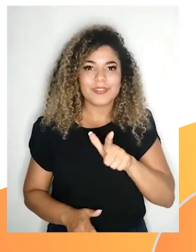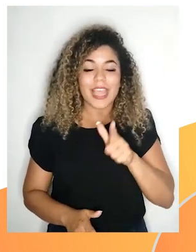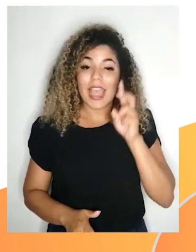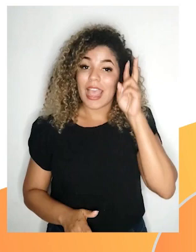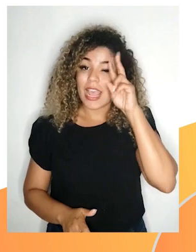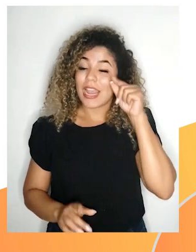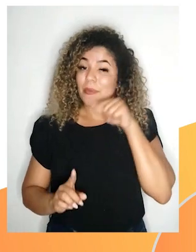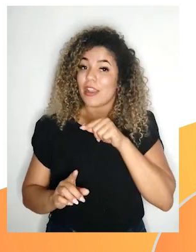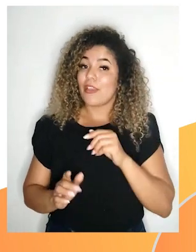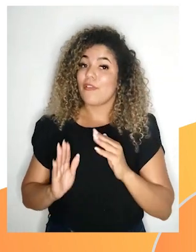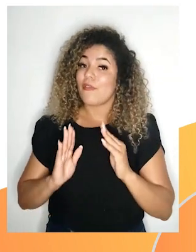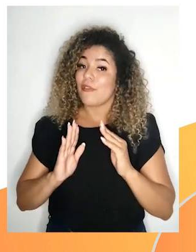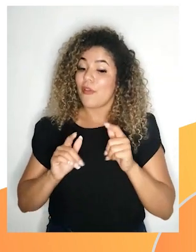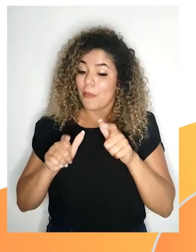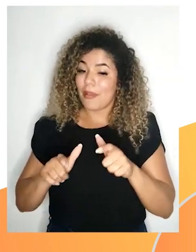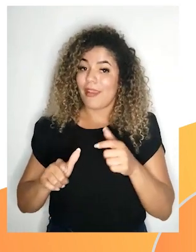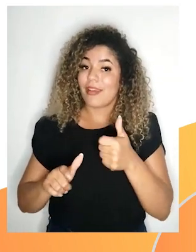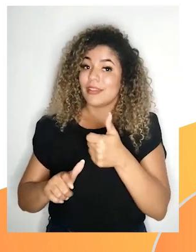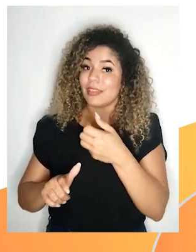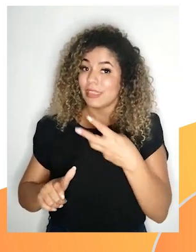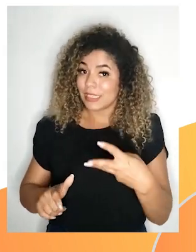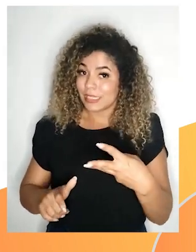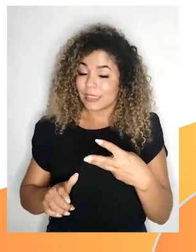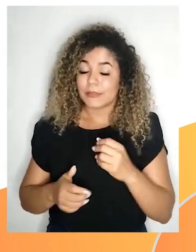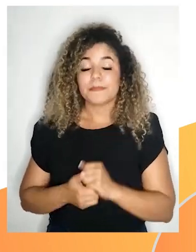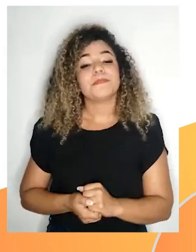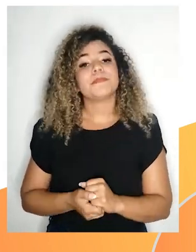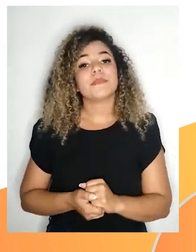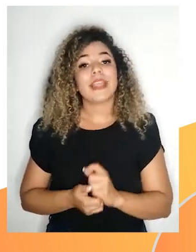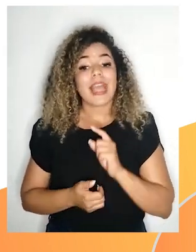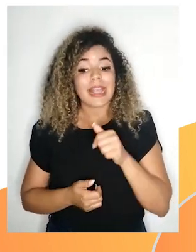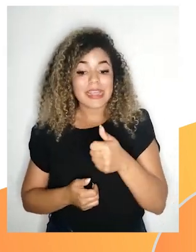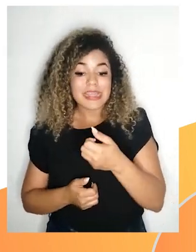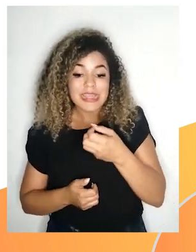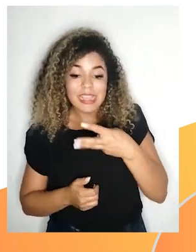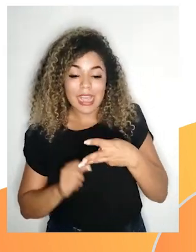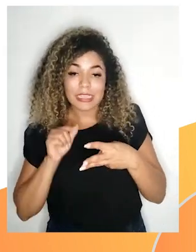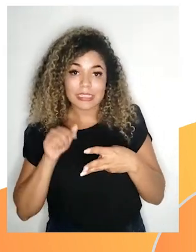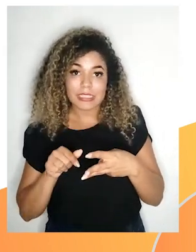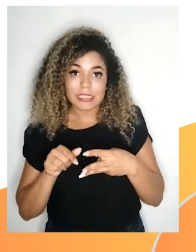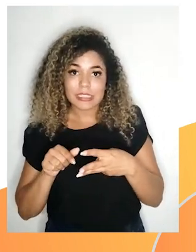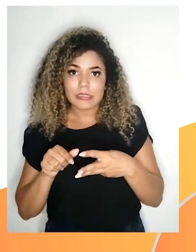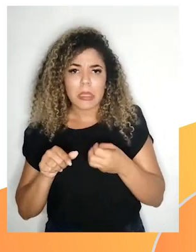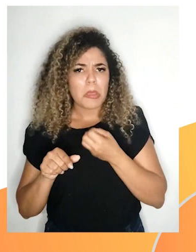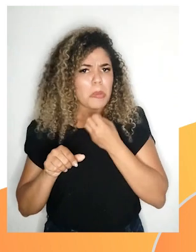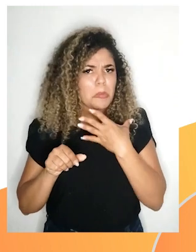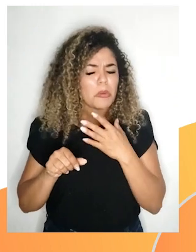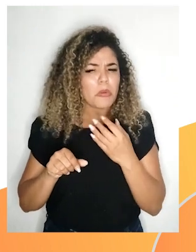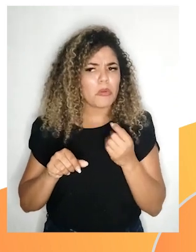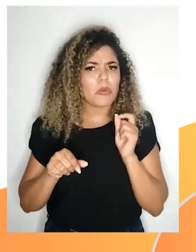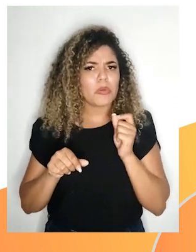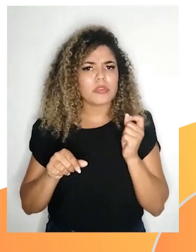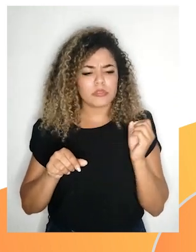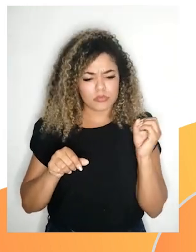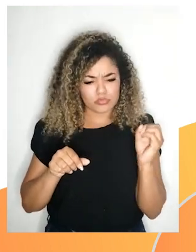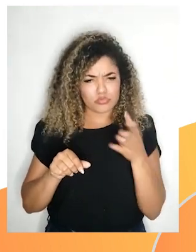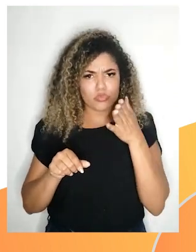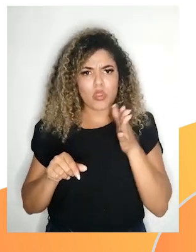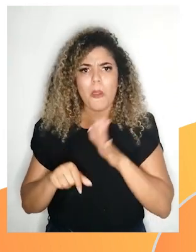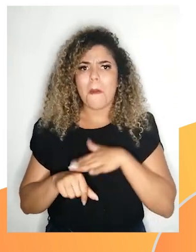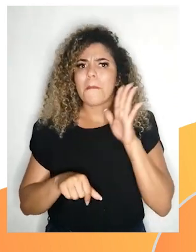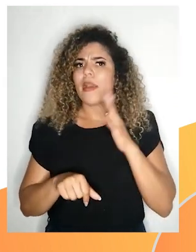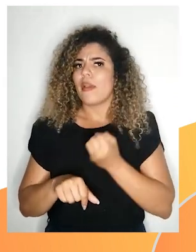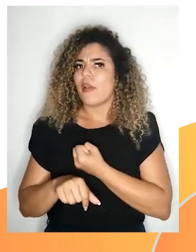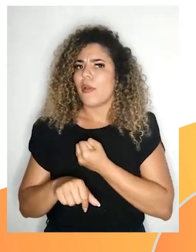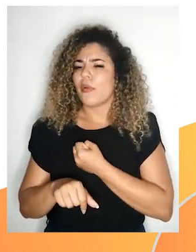foi para a casa 13. Da casa 13, é interessante para ele, se for jogar o maior número